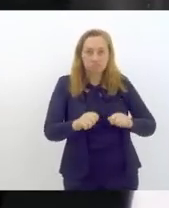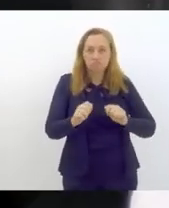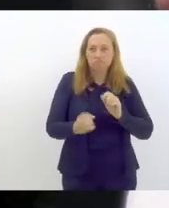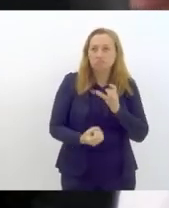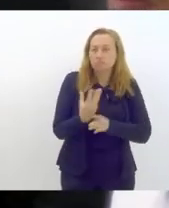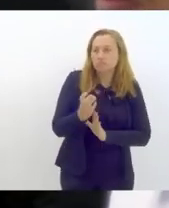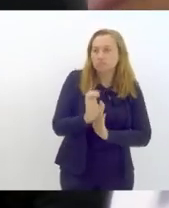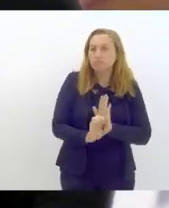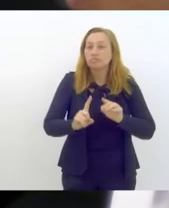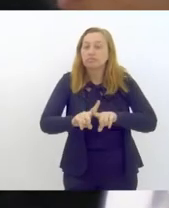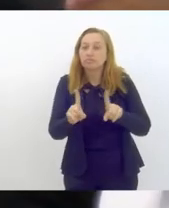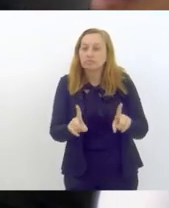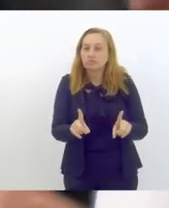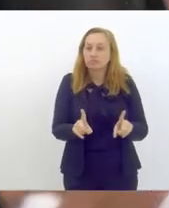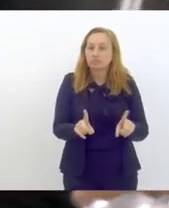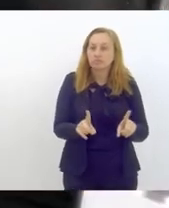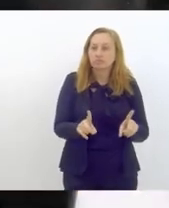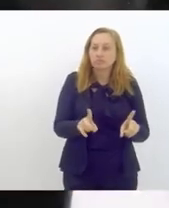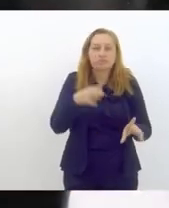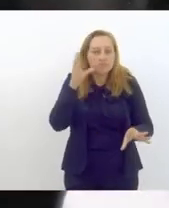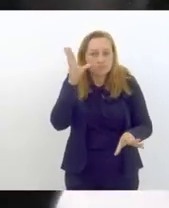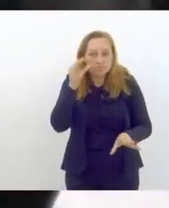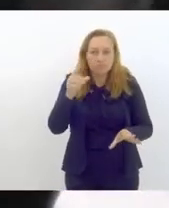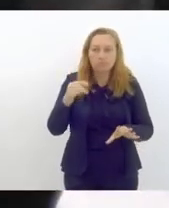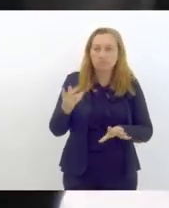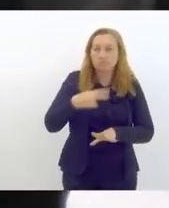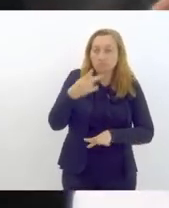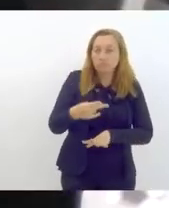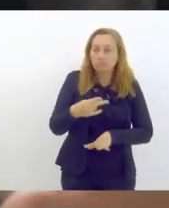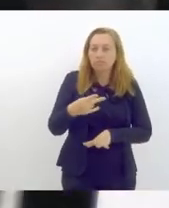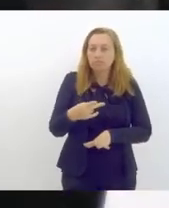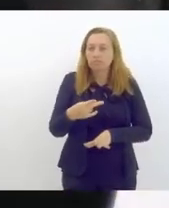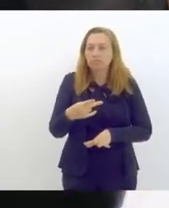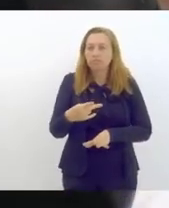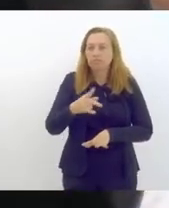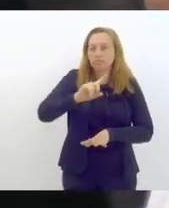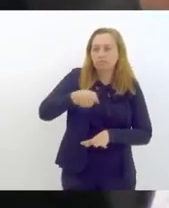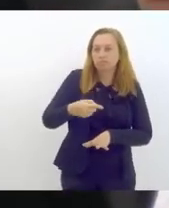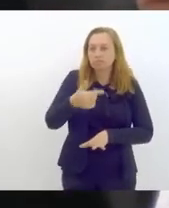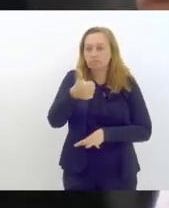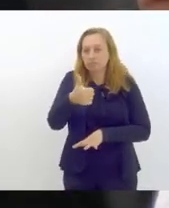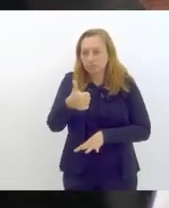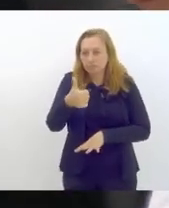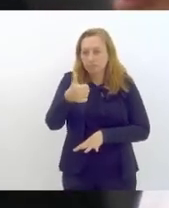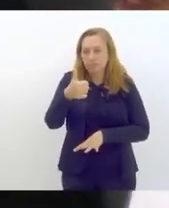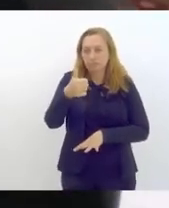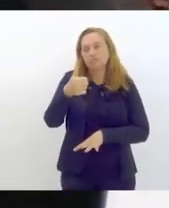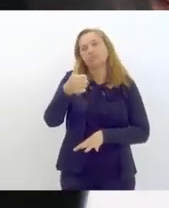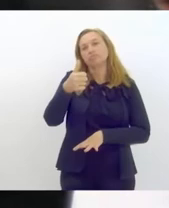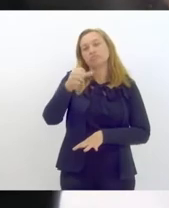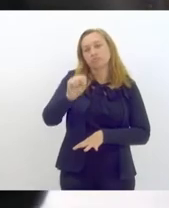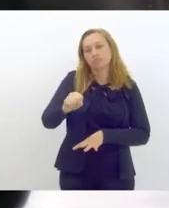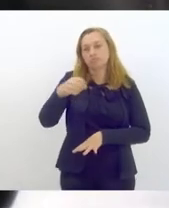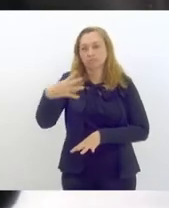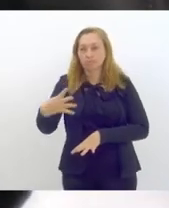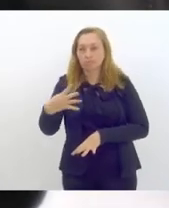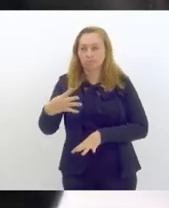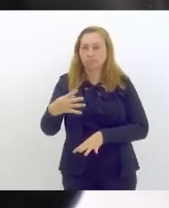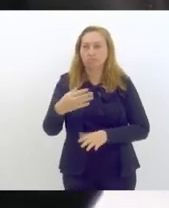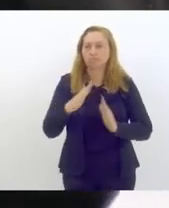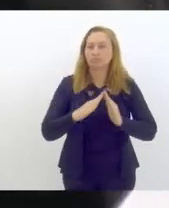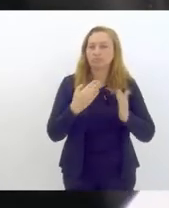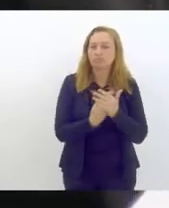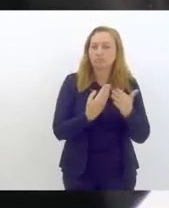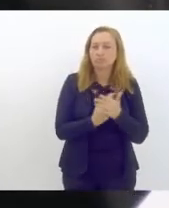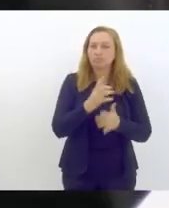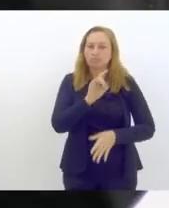não é? Mas um ponto interessante de ressaltar é que dessas 1.284 escolas, só 16% tem